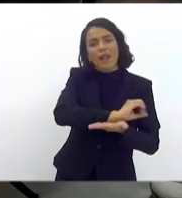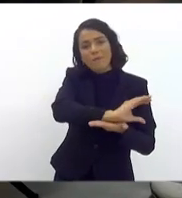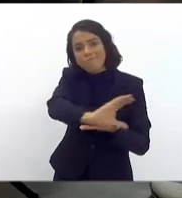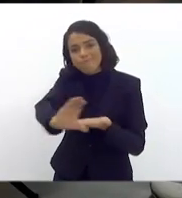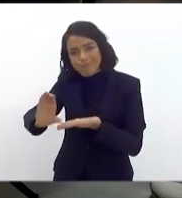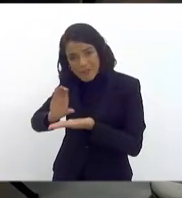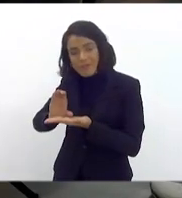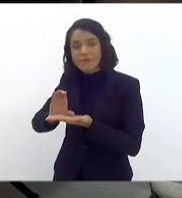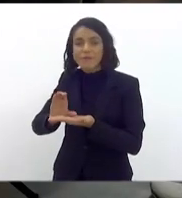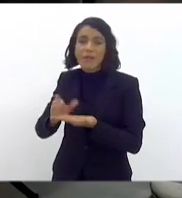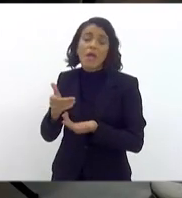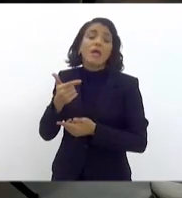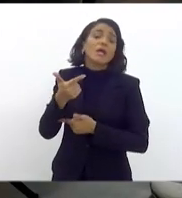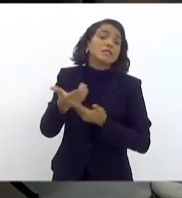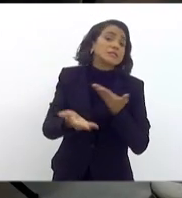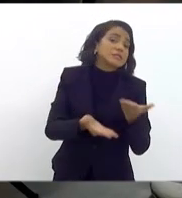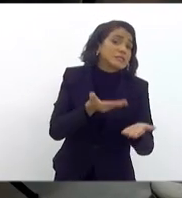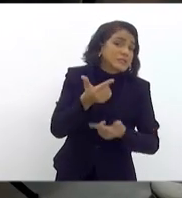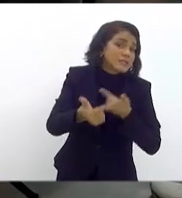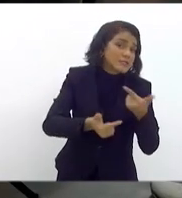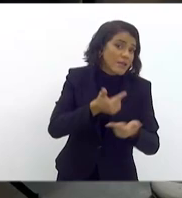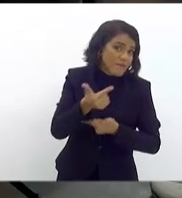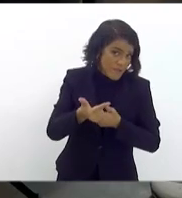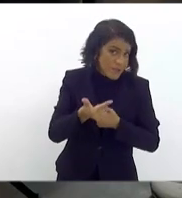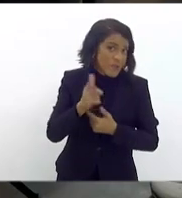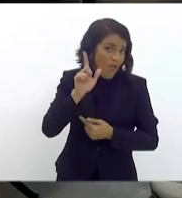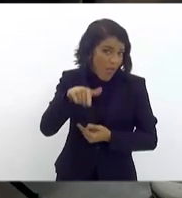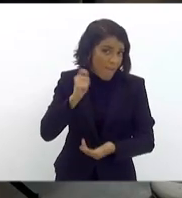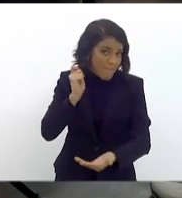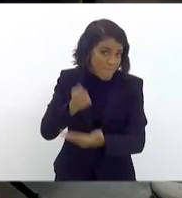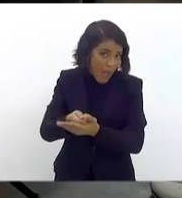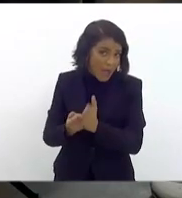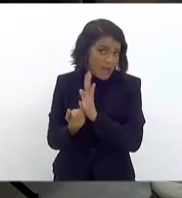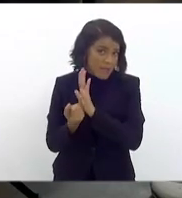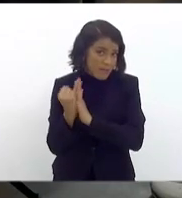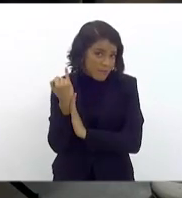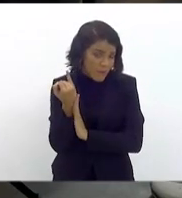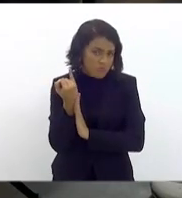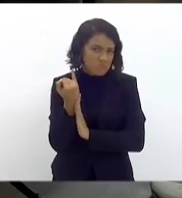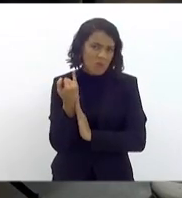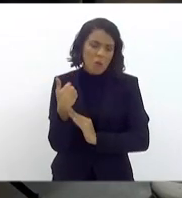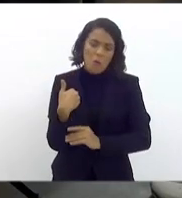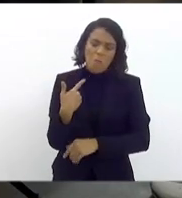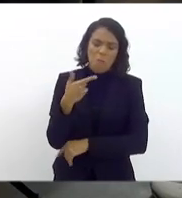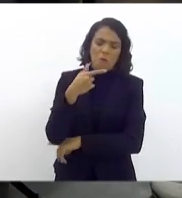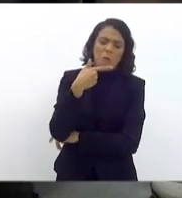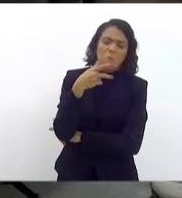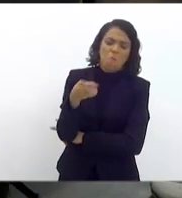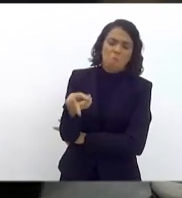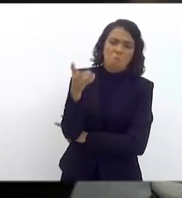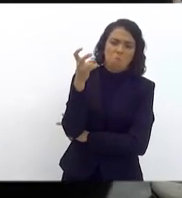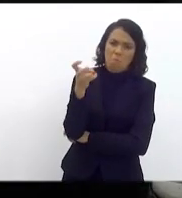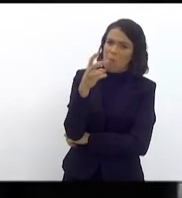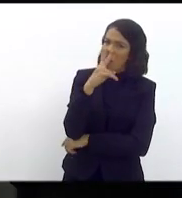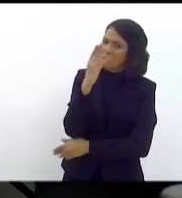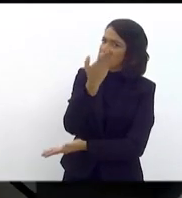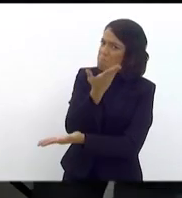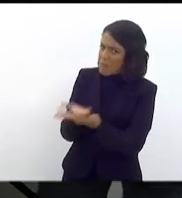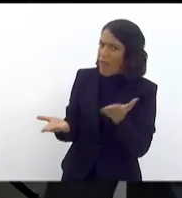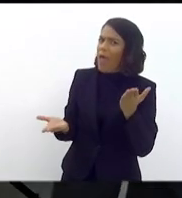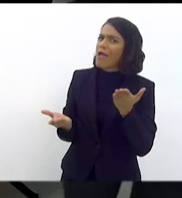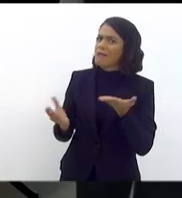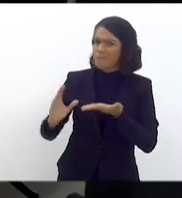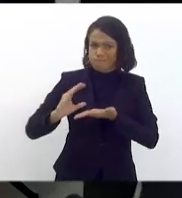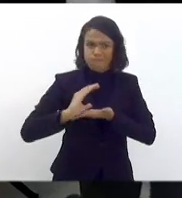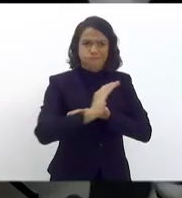serviço é tributado no que diz respeito ao ISS? Porque eu passo a vislumbrar uma perda de arrecadação municipal. A gente vai